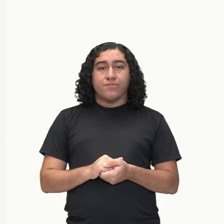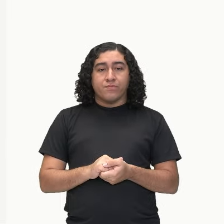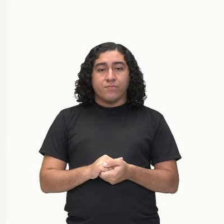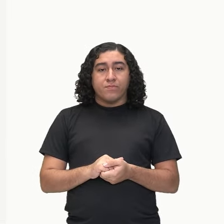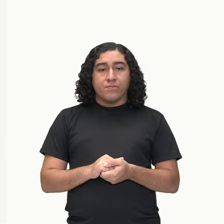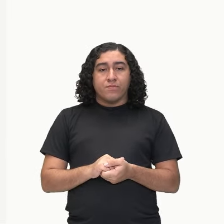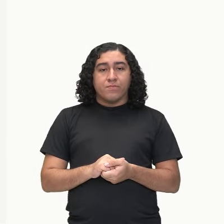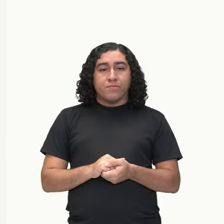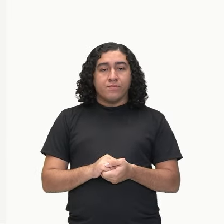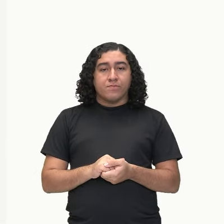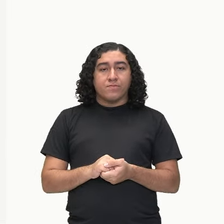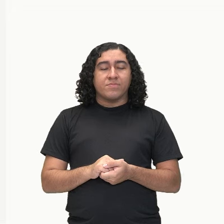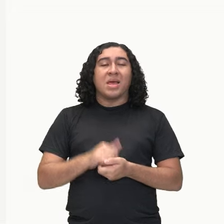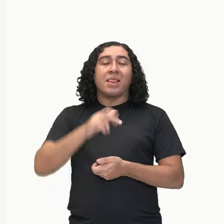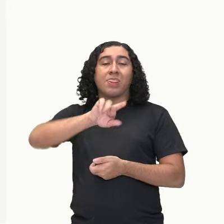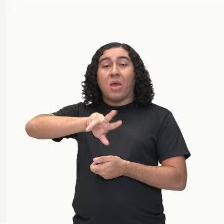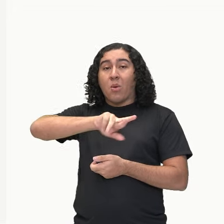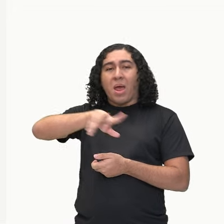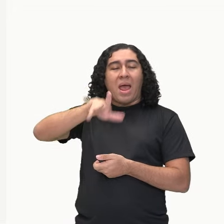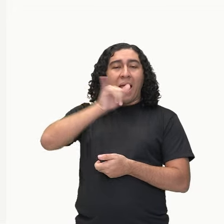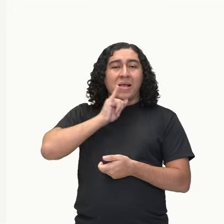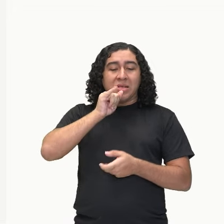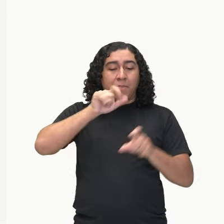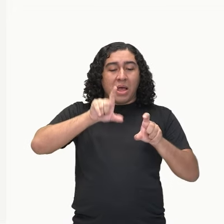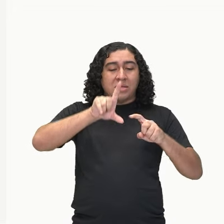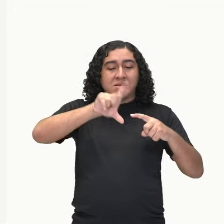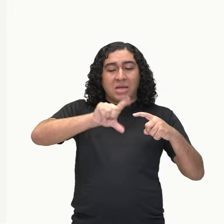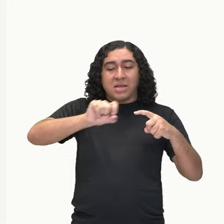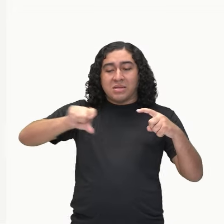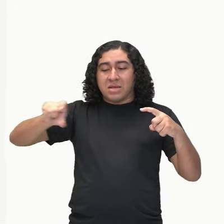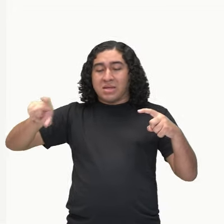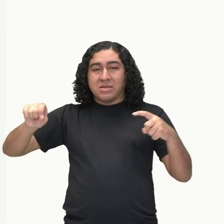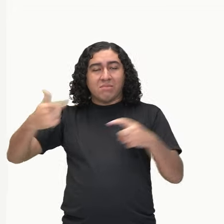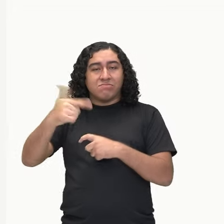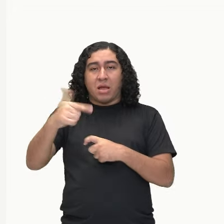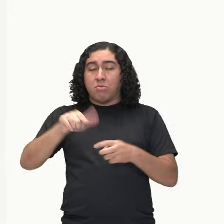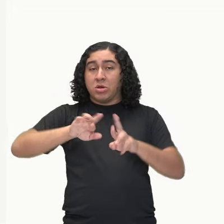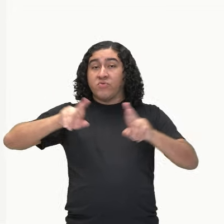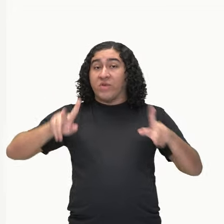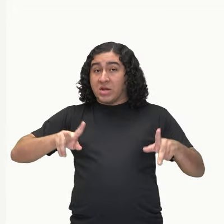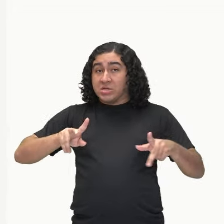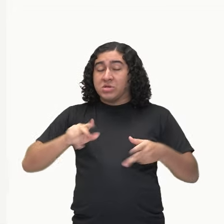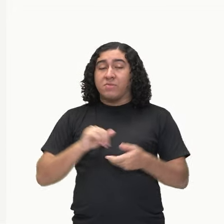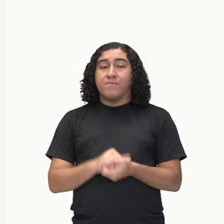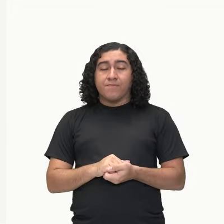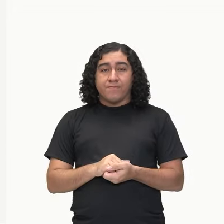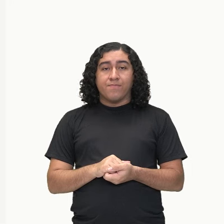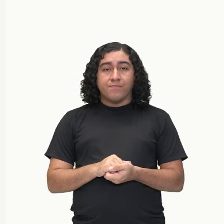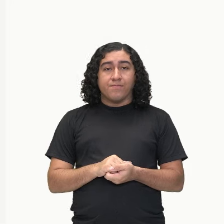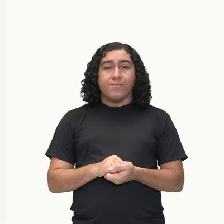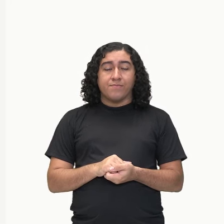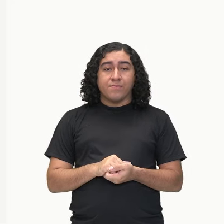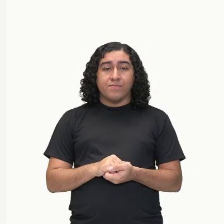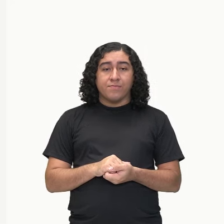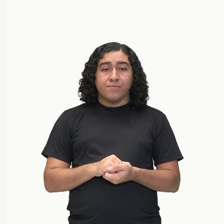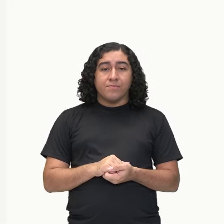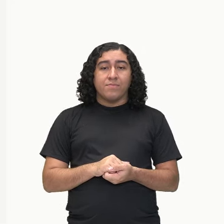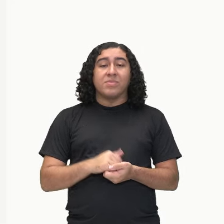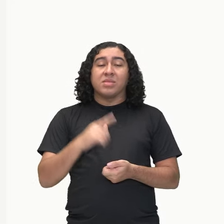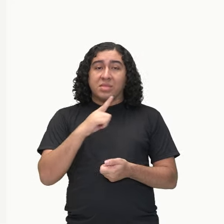não segmentado, isso é importante, porque vai diferenciar eles de outros animais que possuem